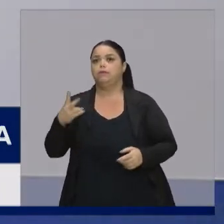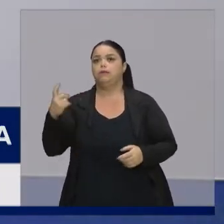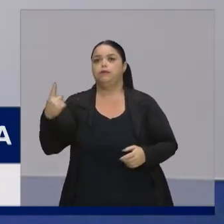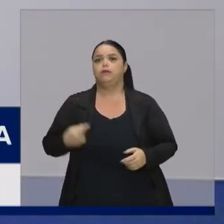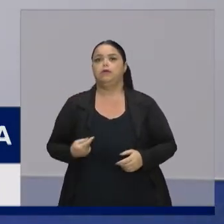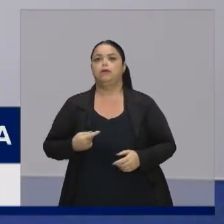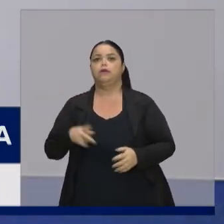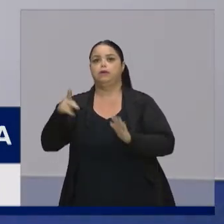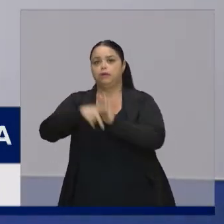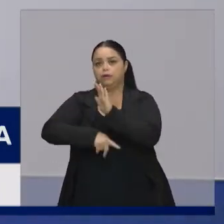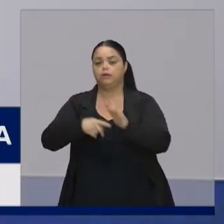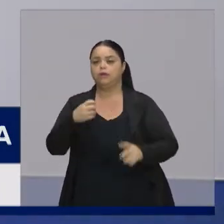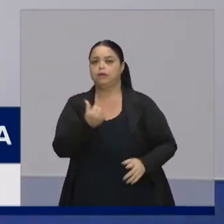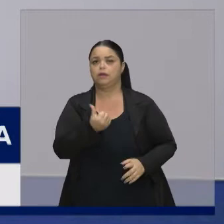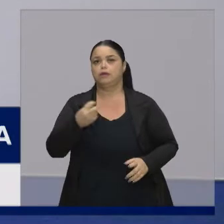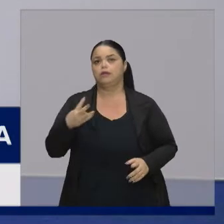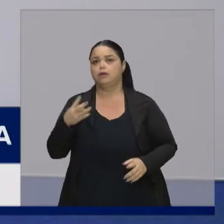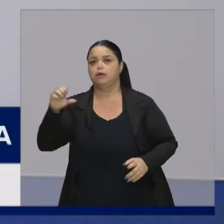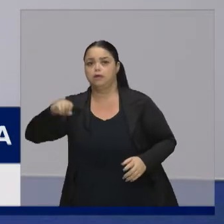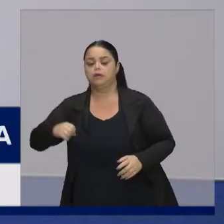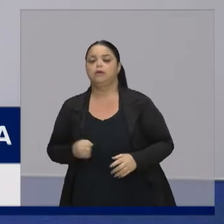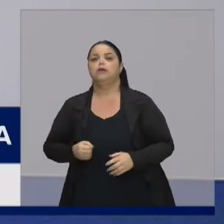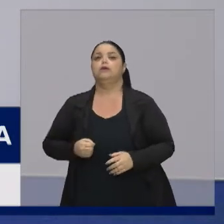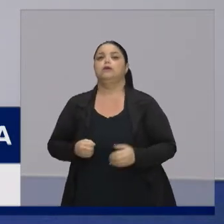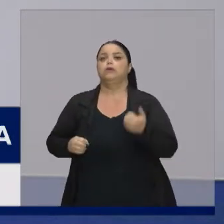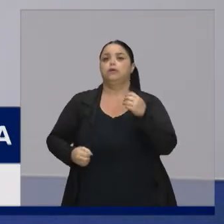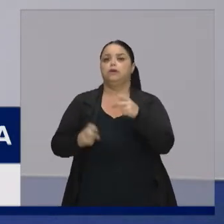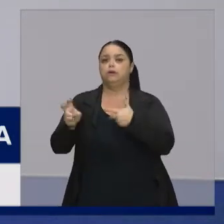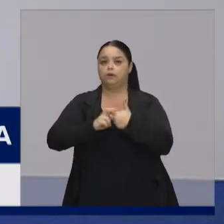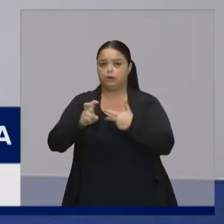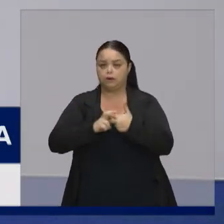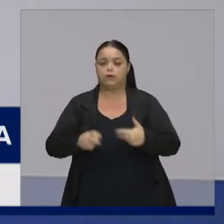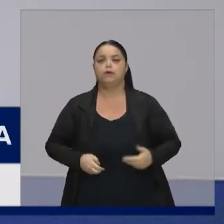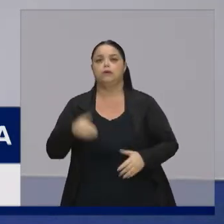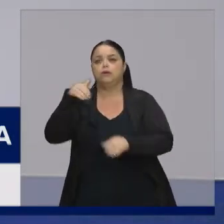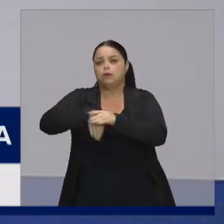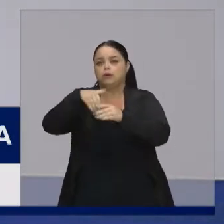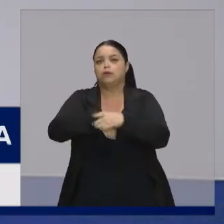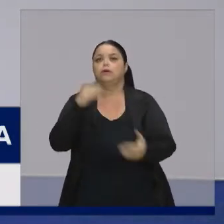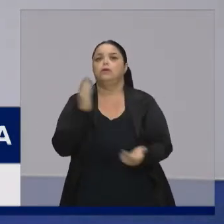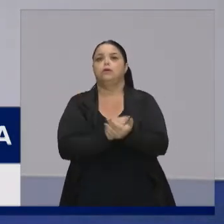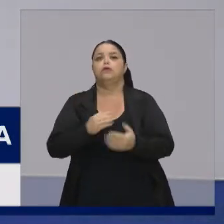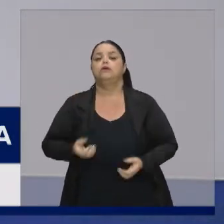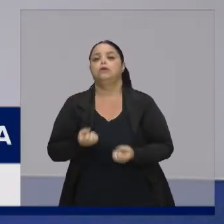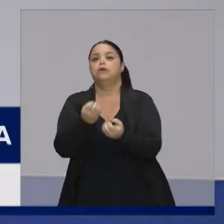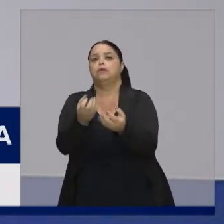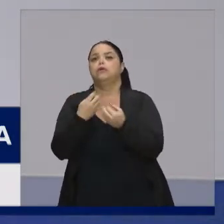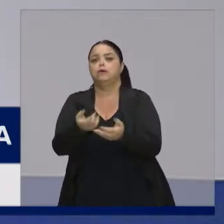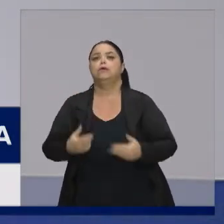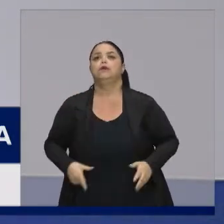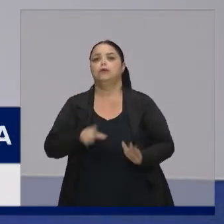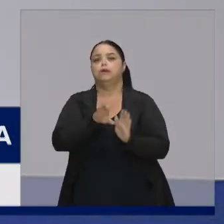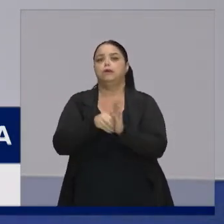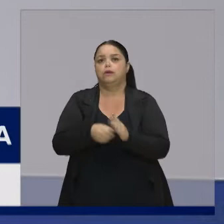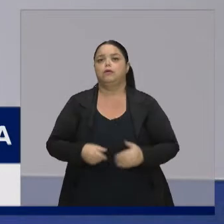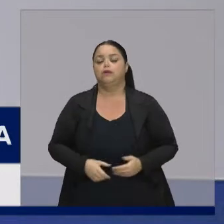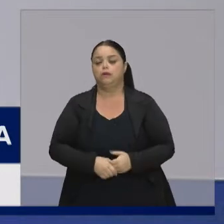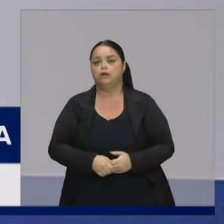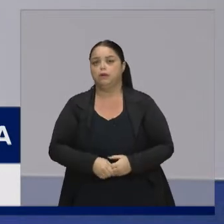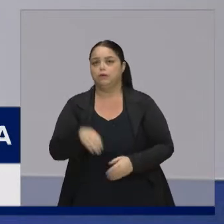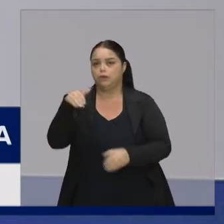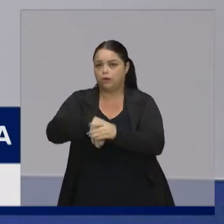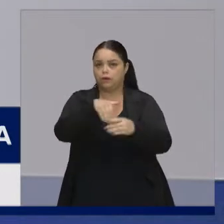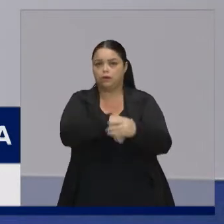lei 630-2021, de autoria do Poder Executivo. Em votação, o processo. Informa os senhores vereadores que o processo possui uma emenda. Em votação, a